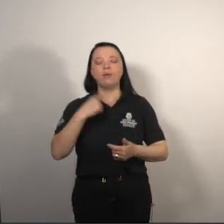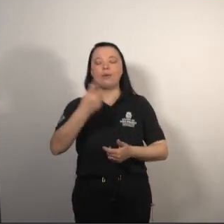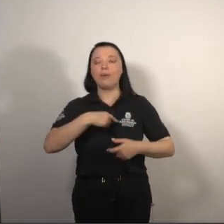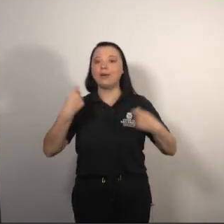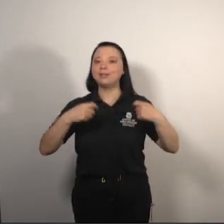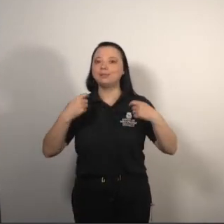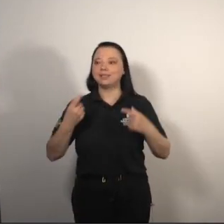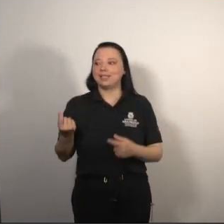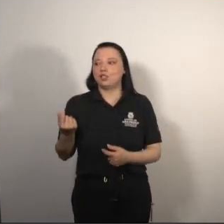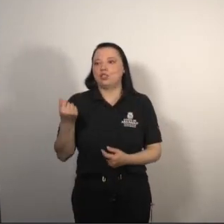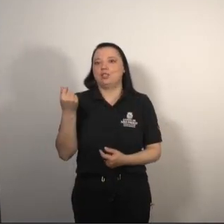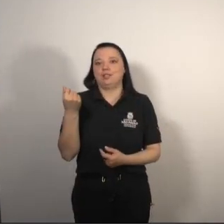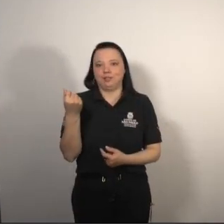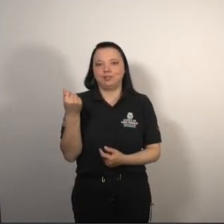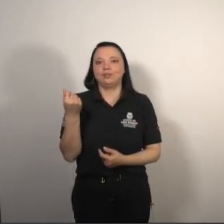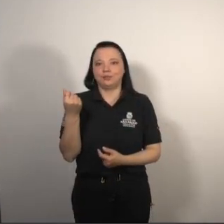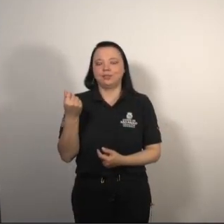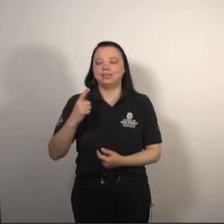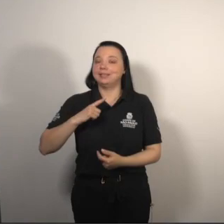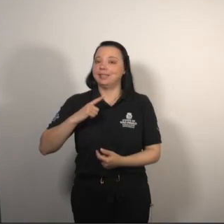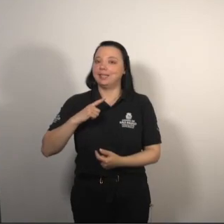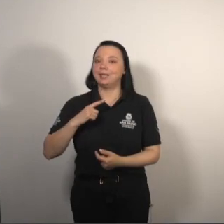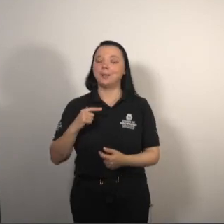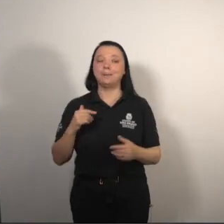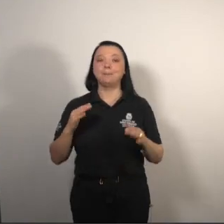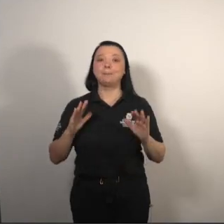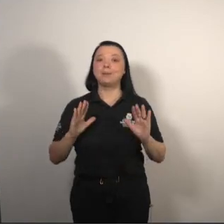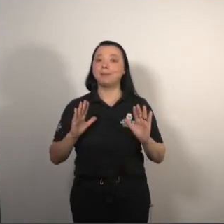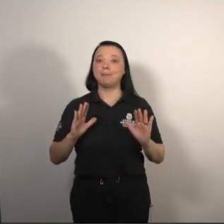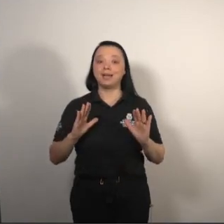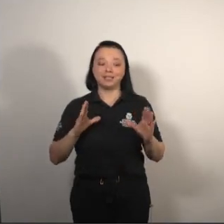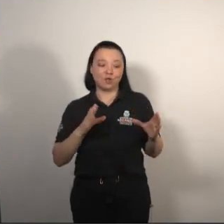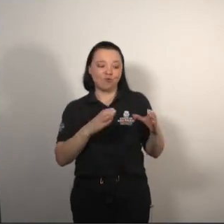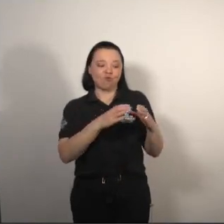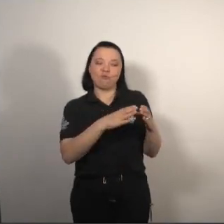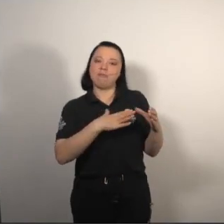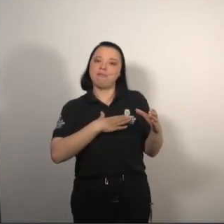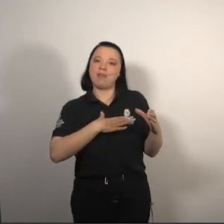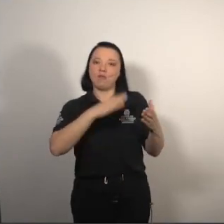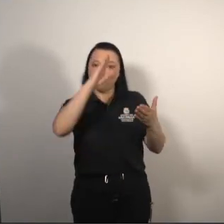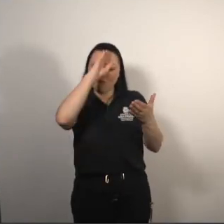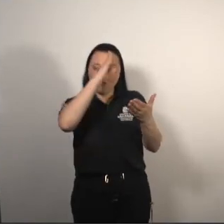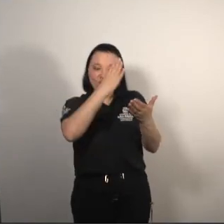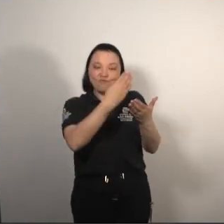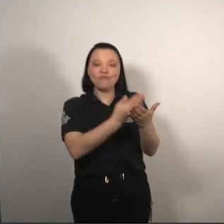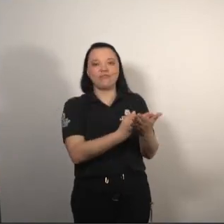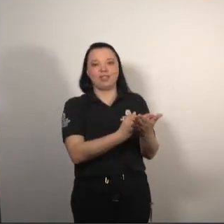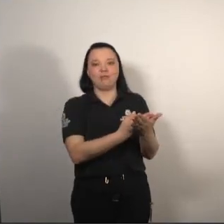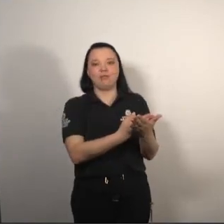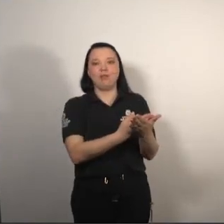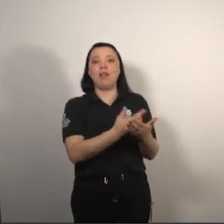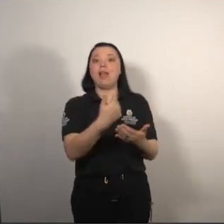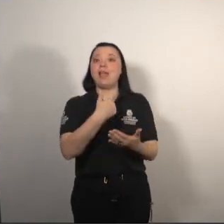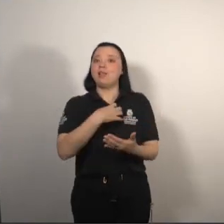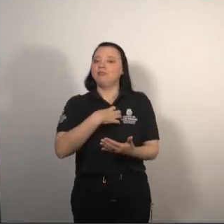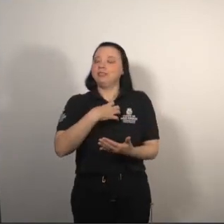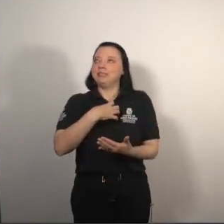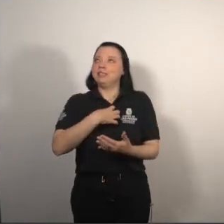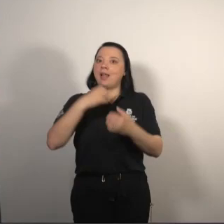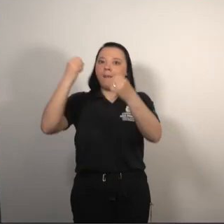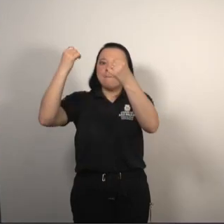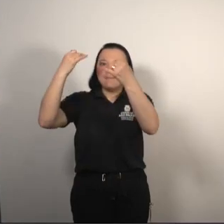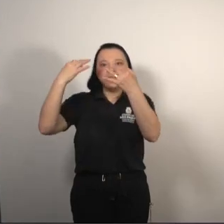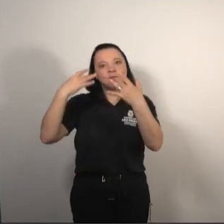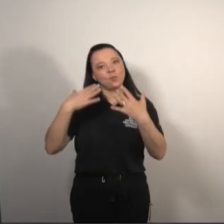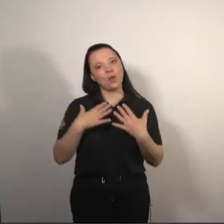fazer isso, né? Eu ter confiança da minha equipe, eu sou um cara muito abençoado da equipe que a gente tem,